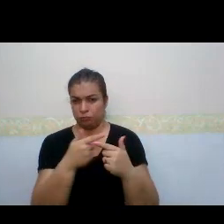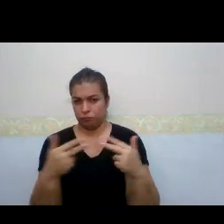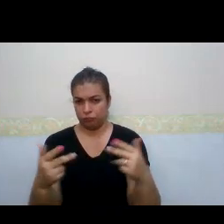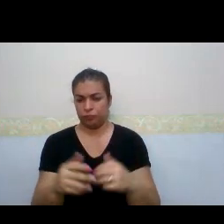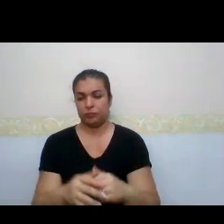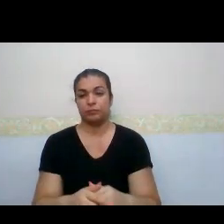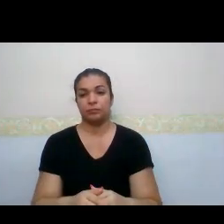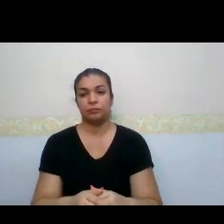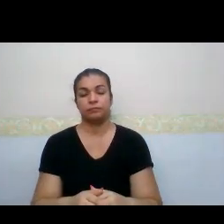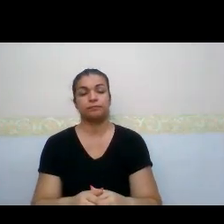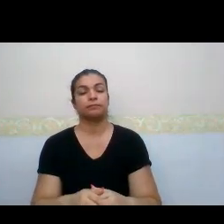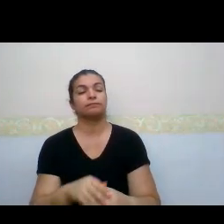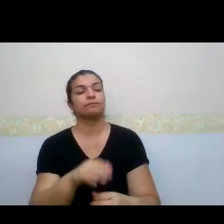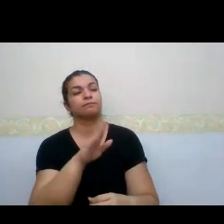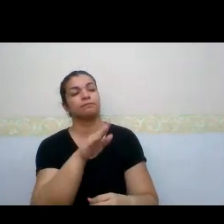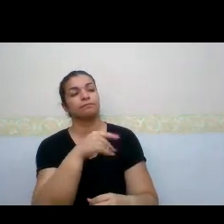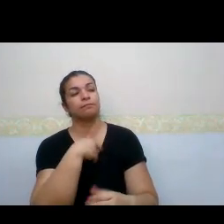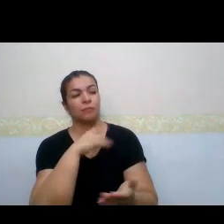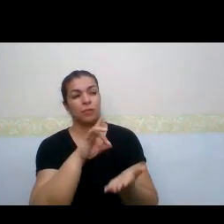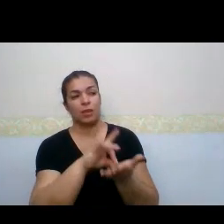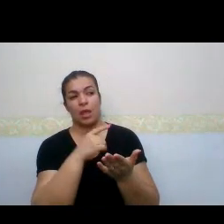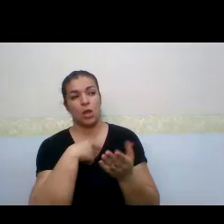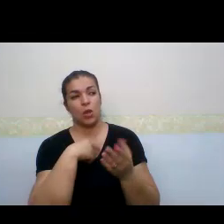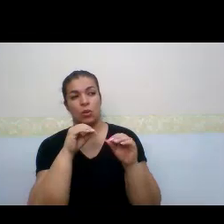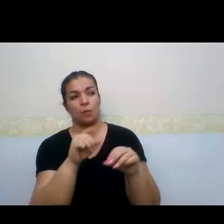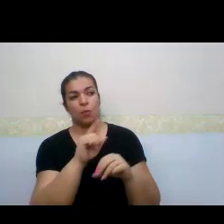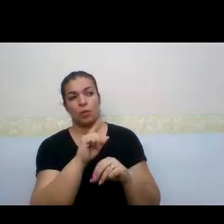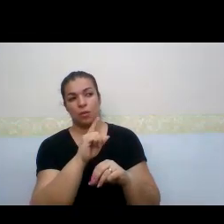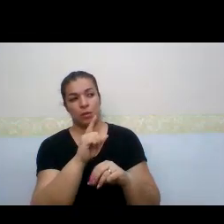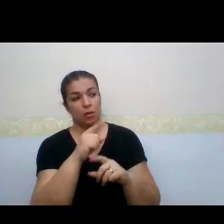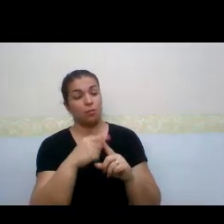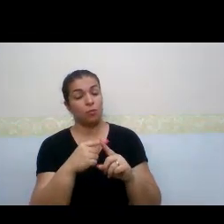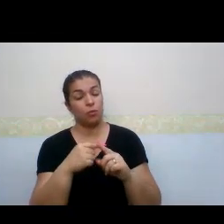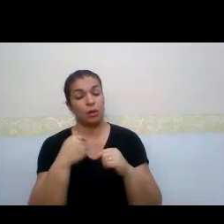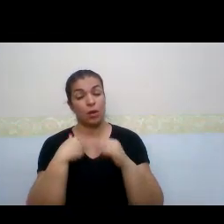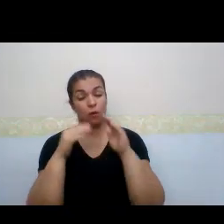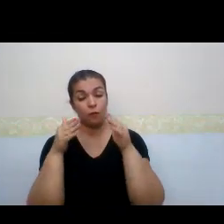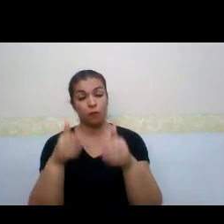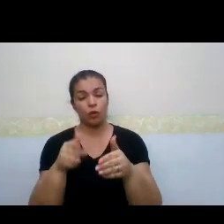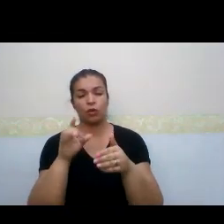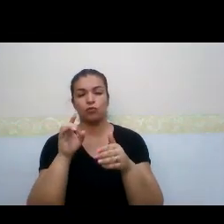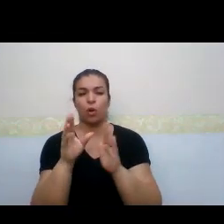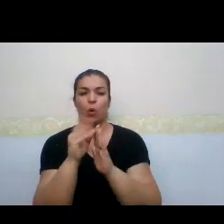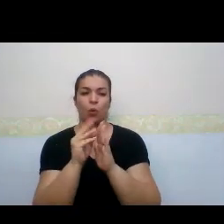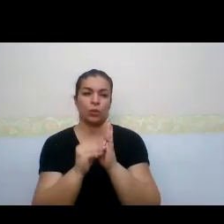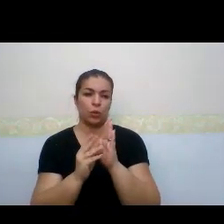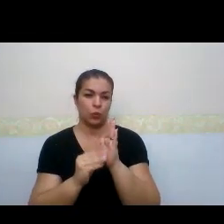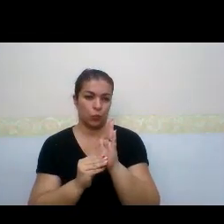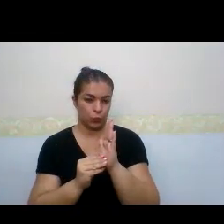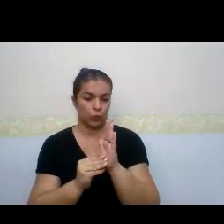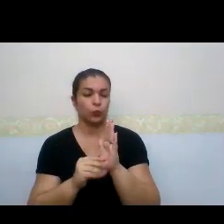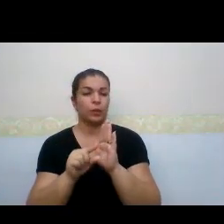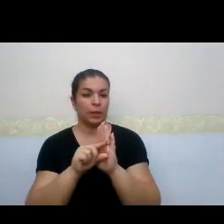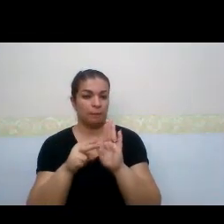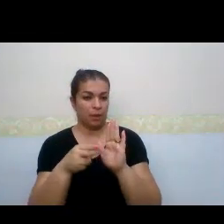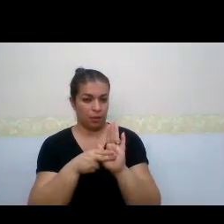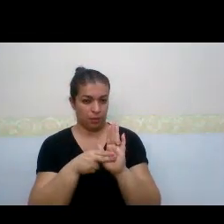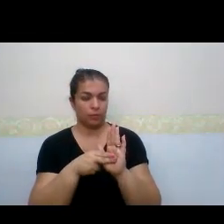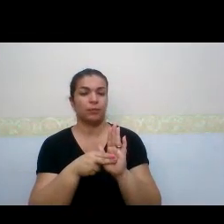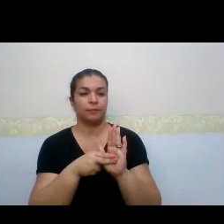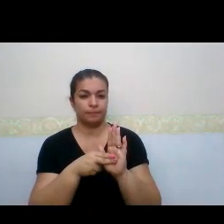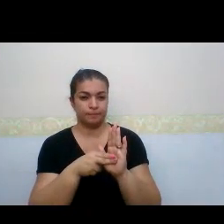Wellington, eu realmente não coloquei, eu dei ênfase somente ao conteúdo da ementa mesmo, sabe? Foi